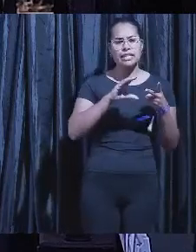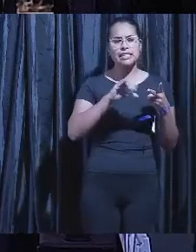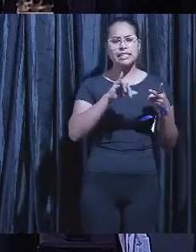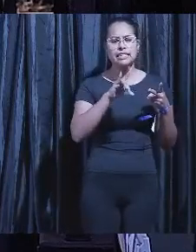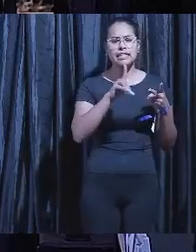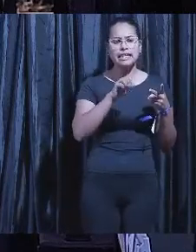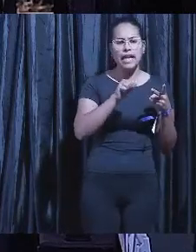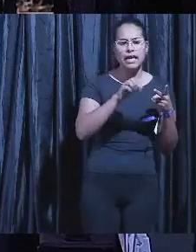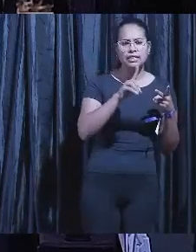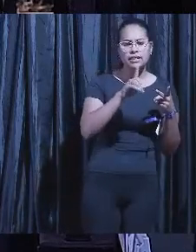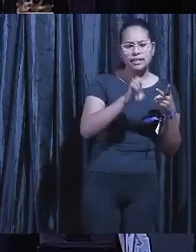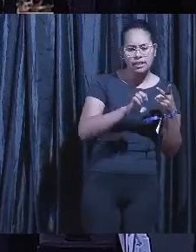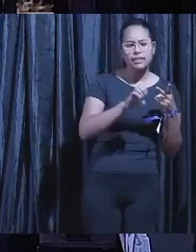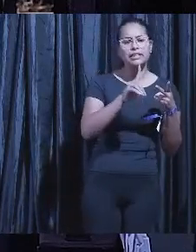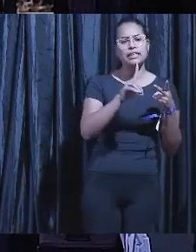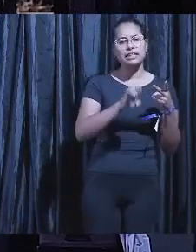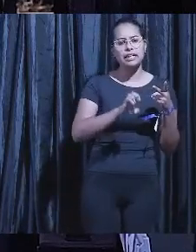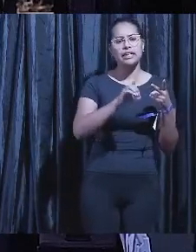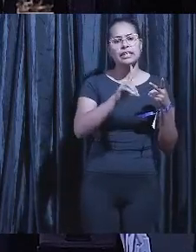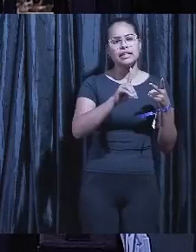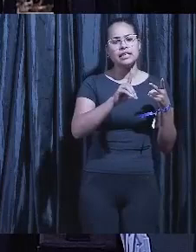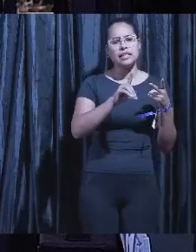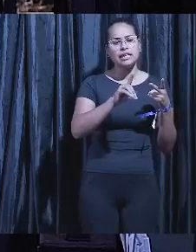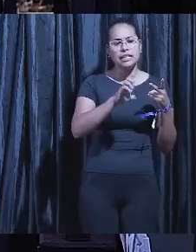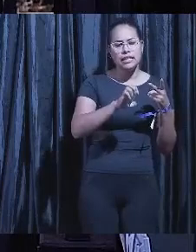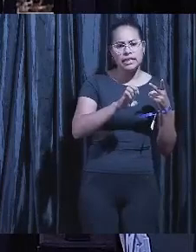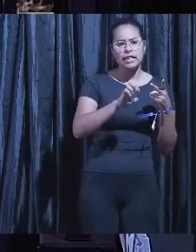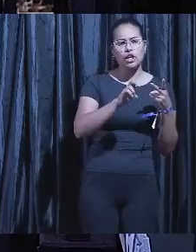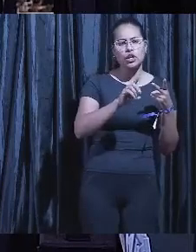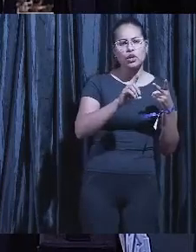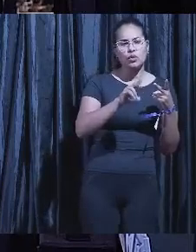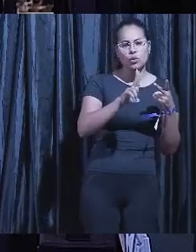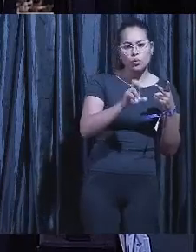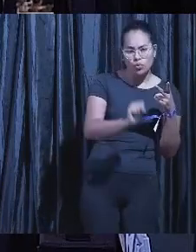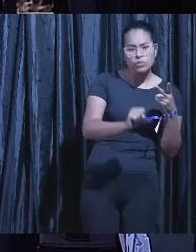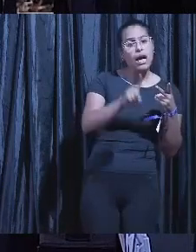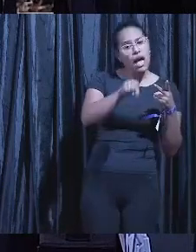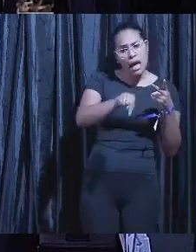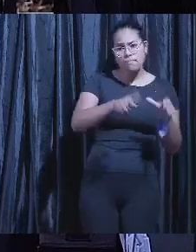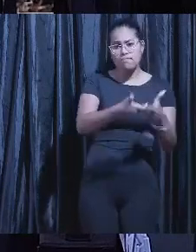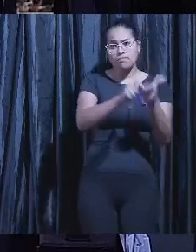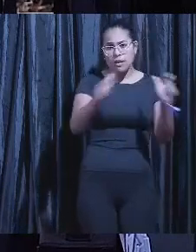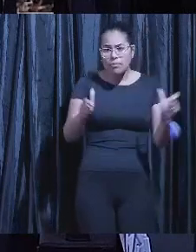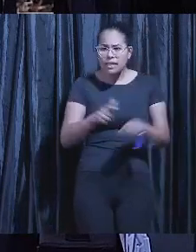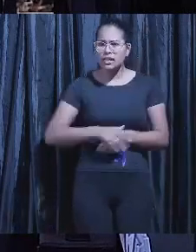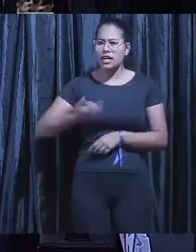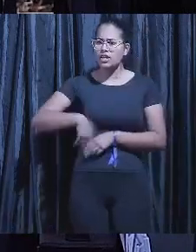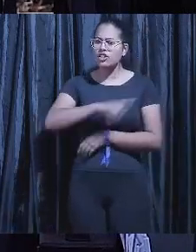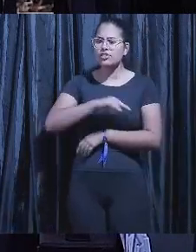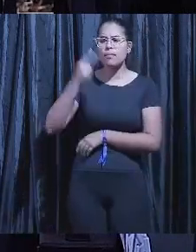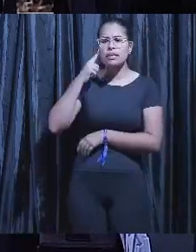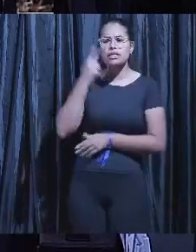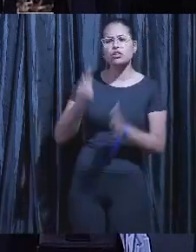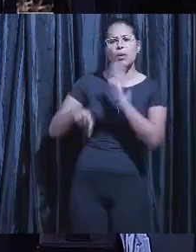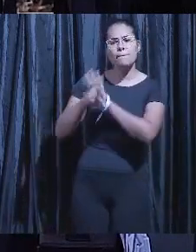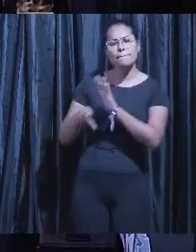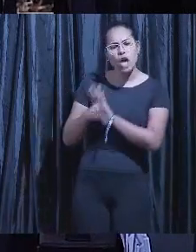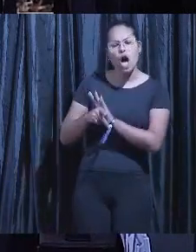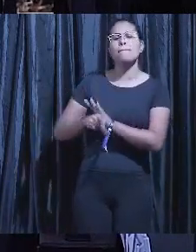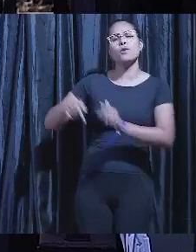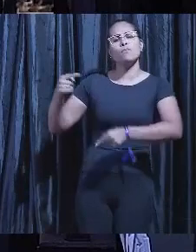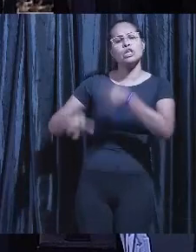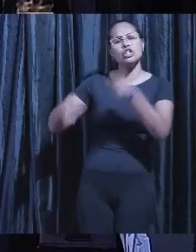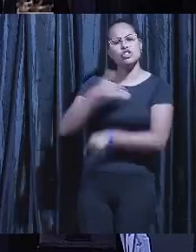faixa etária de risco de morte é imensa. Então, você está pensando, a política pública está sendo pensada para uma